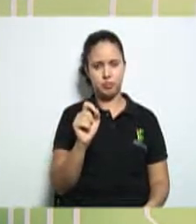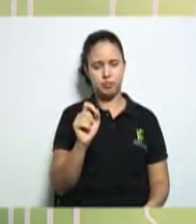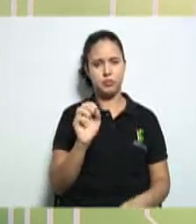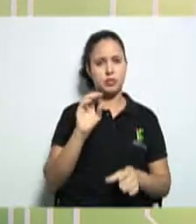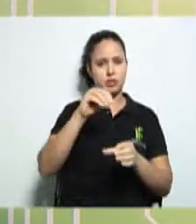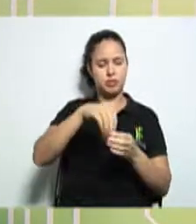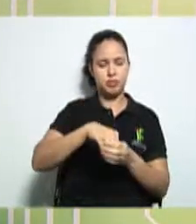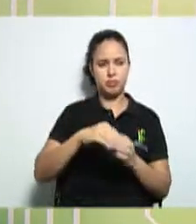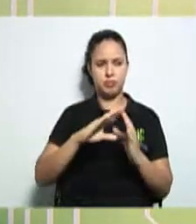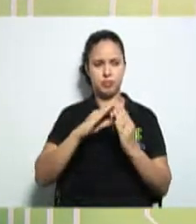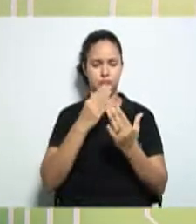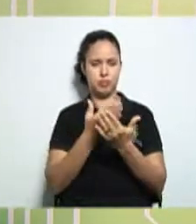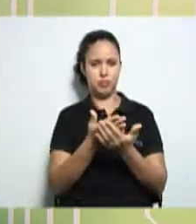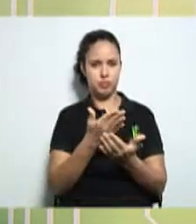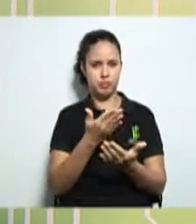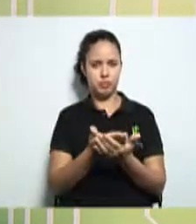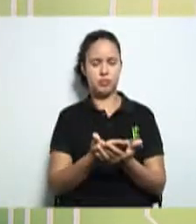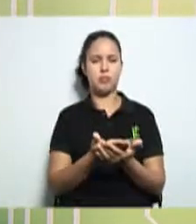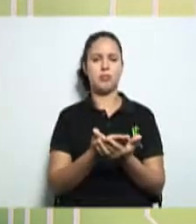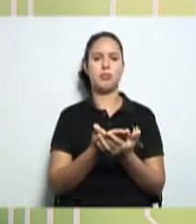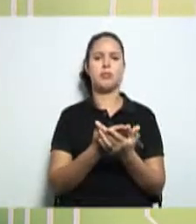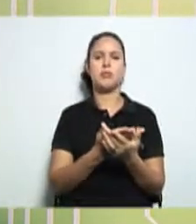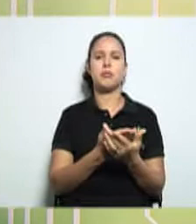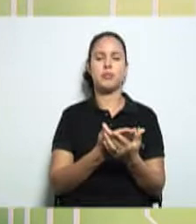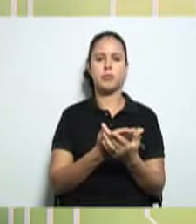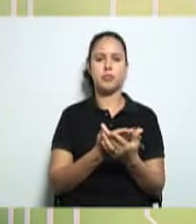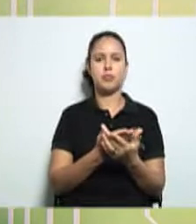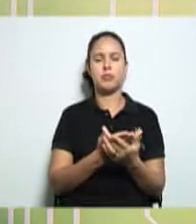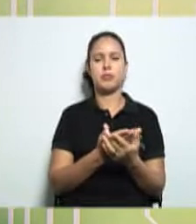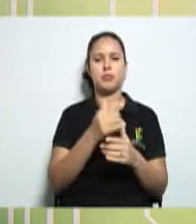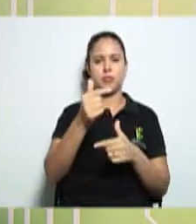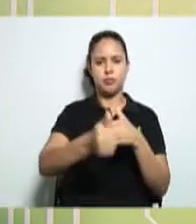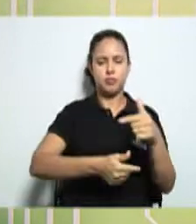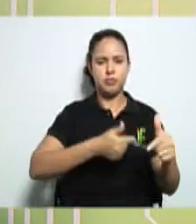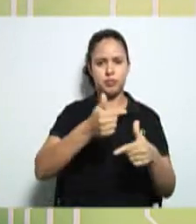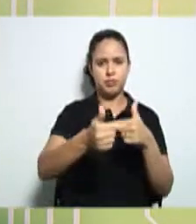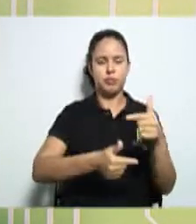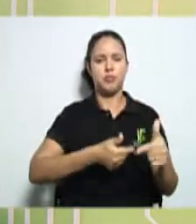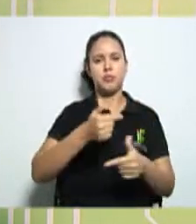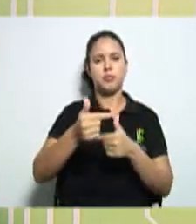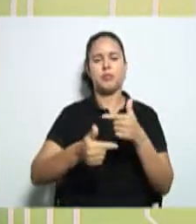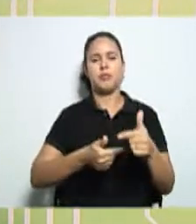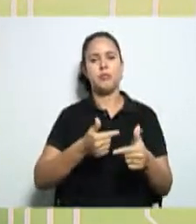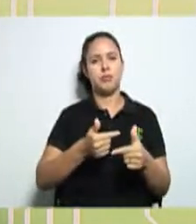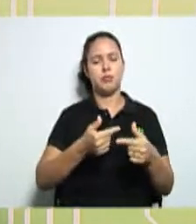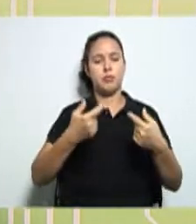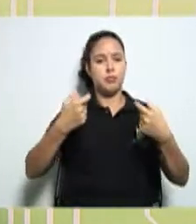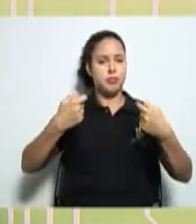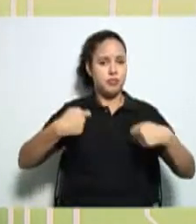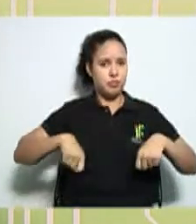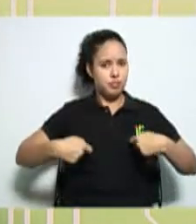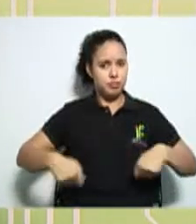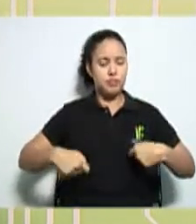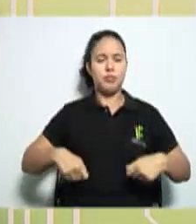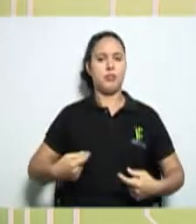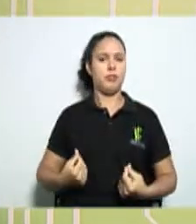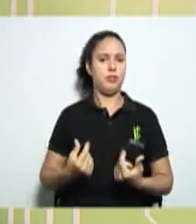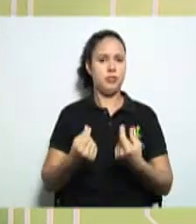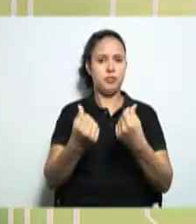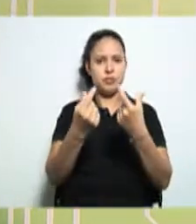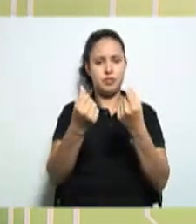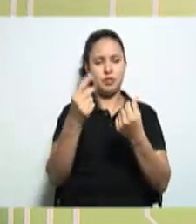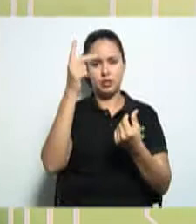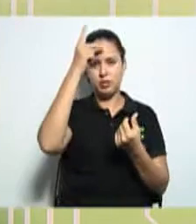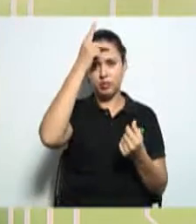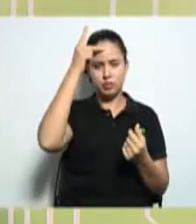dentro da escola. A gente falou da teoria que trabalha essa questão do necessidade financeira, que as